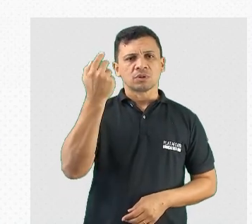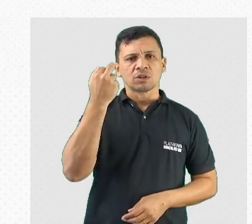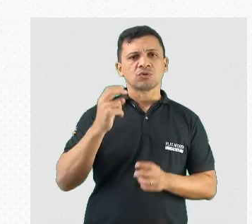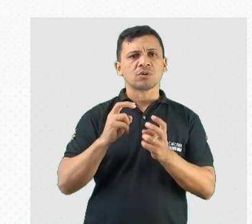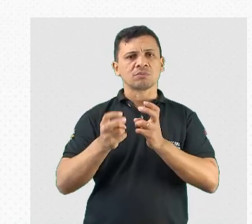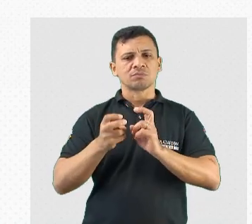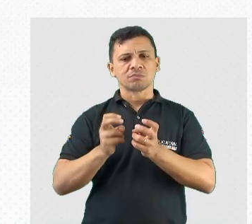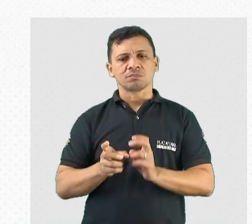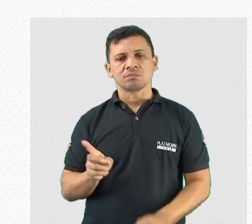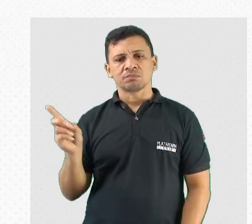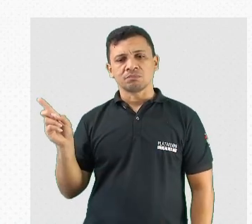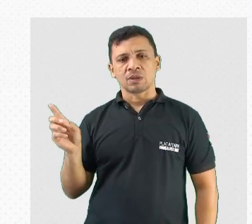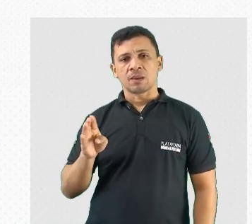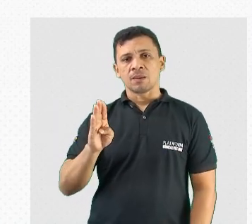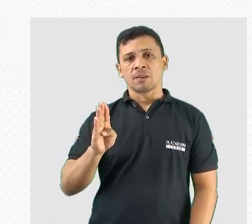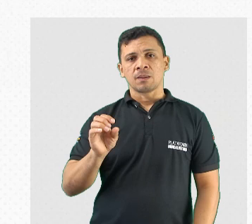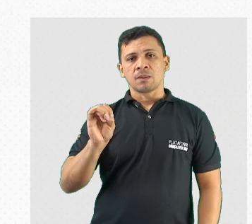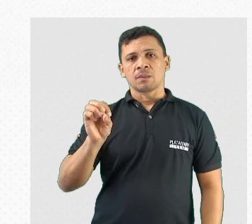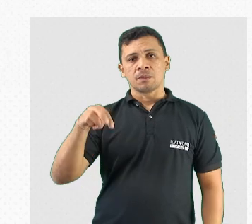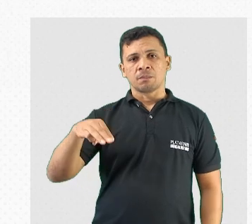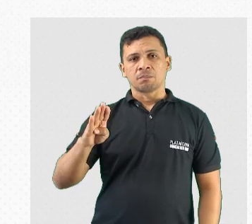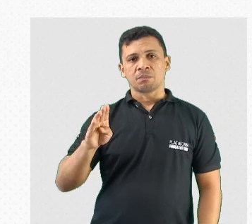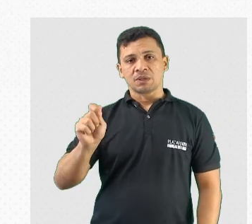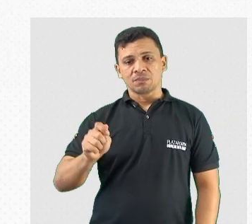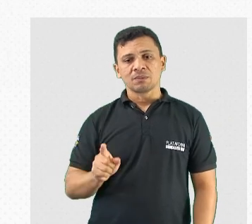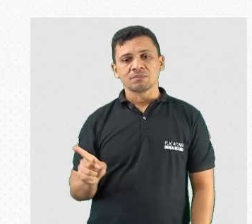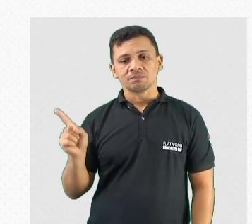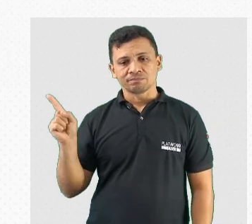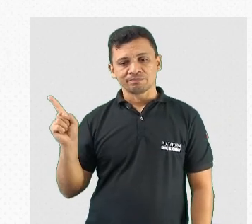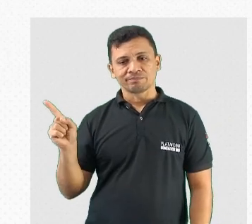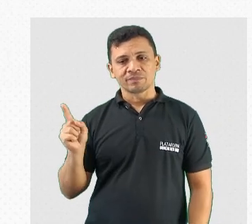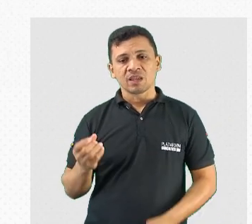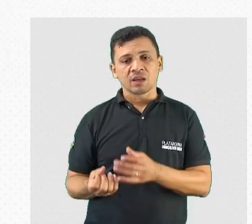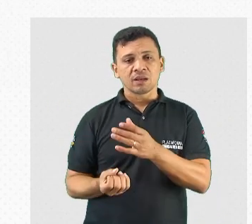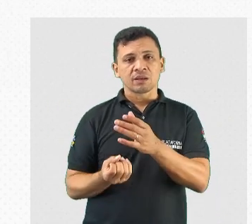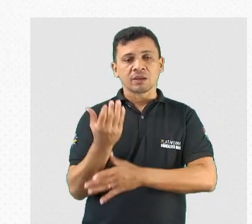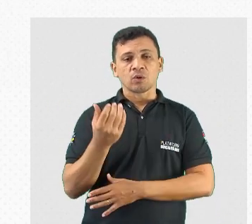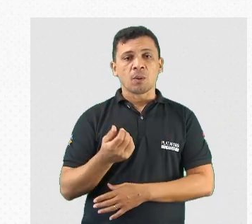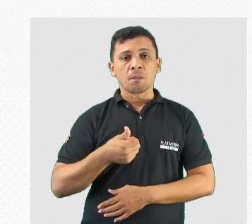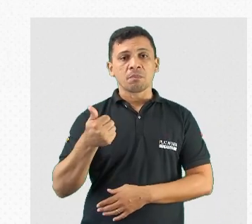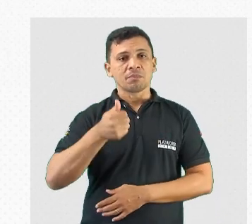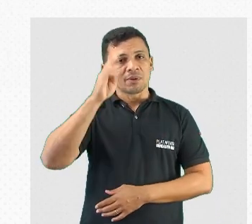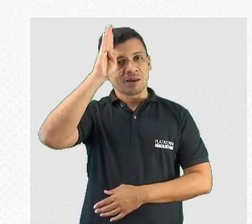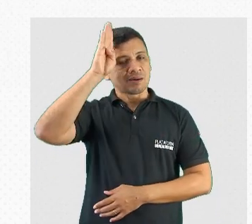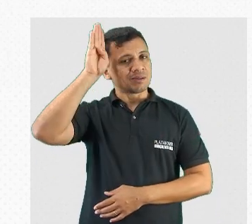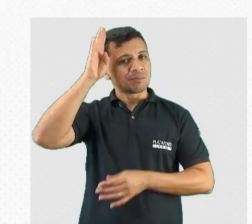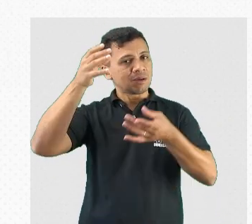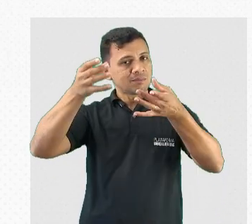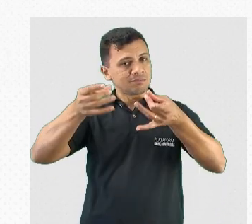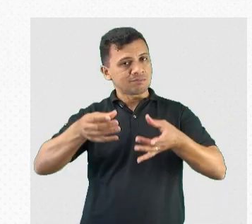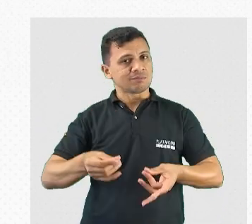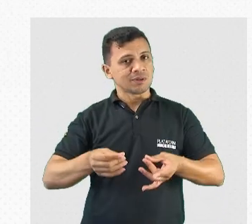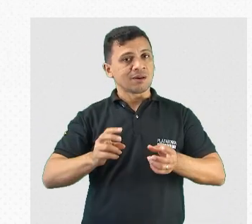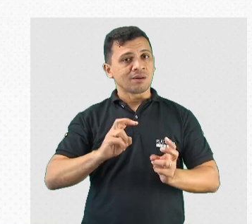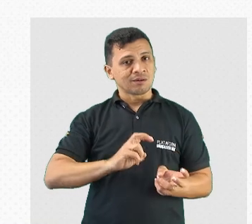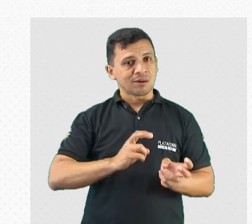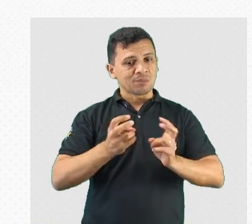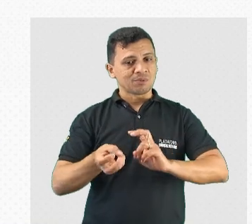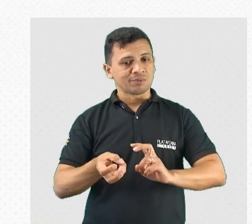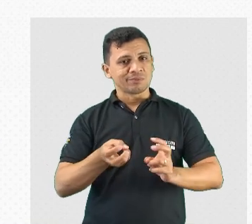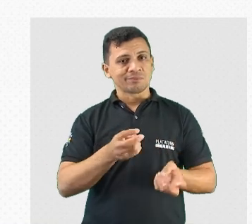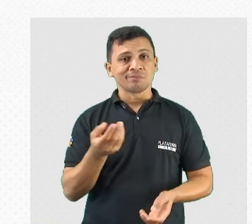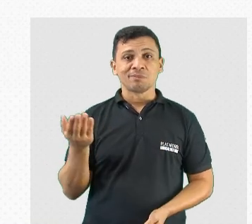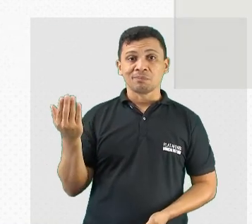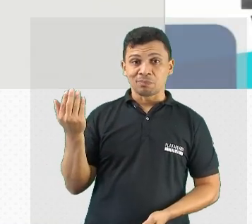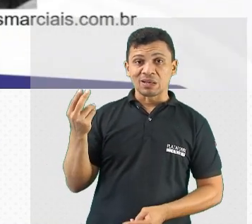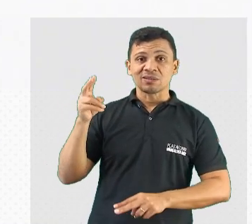capoeira brasileira é Mestre Bimba, Manuel dos Reis Machado, que criou a primeira academia especializada de capoeira e que foi preso,